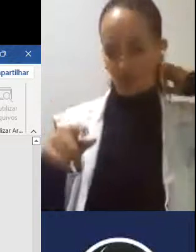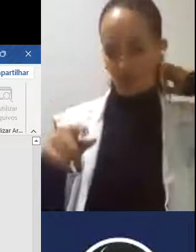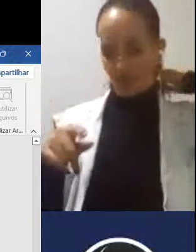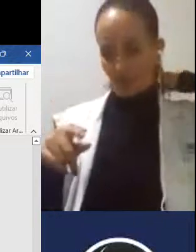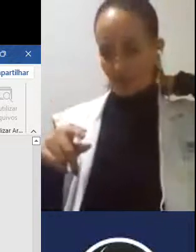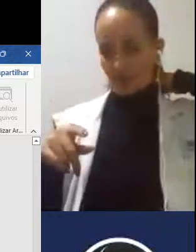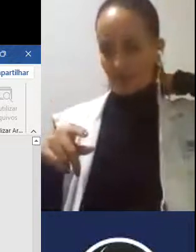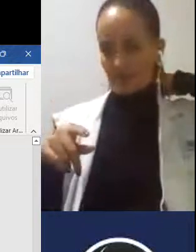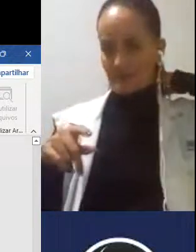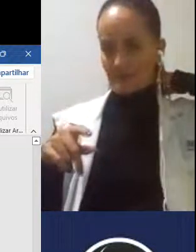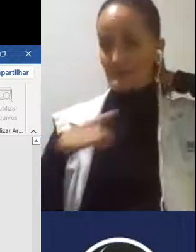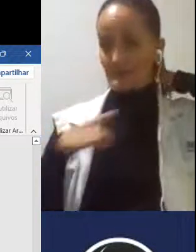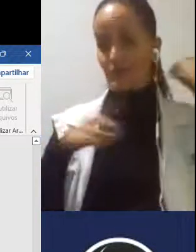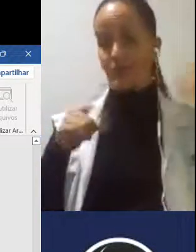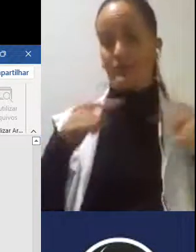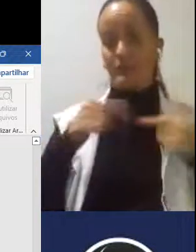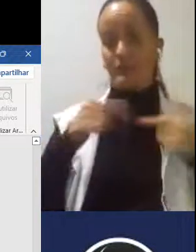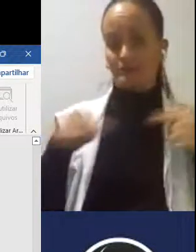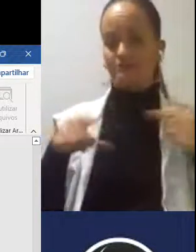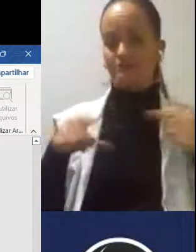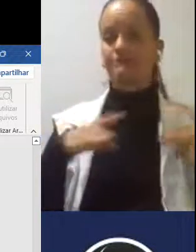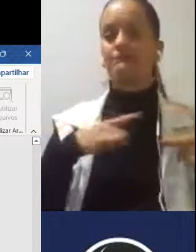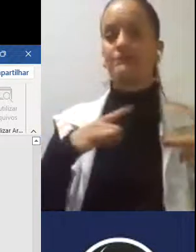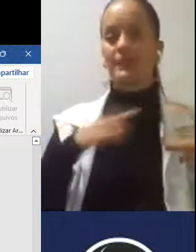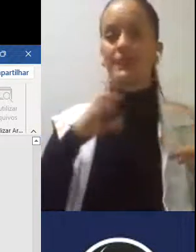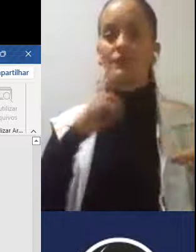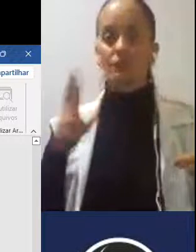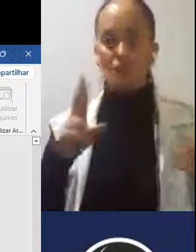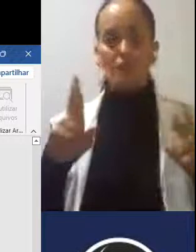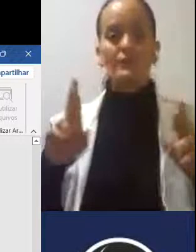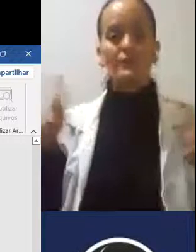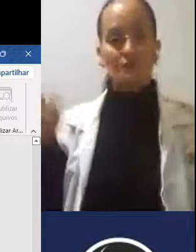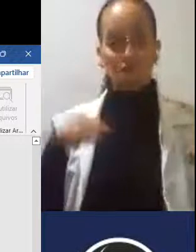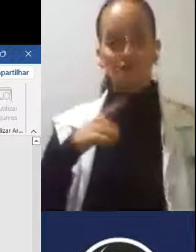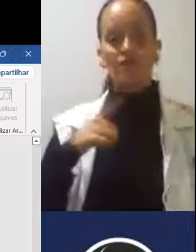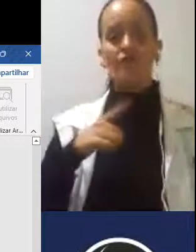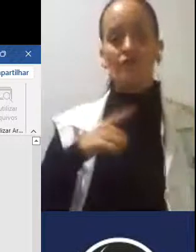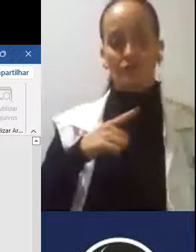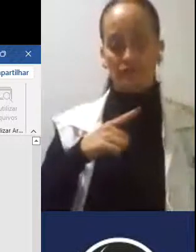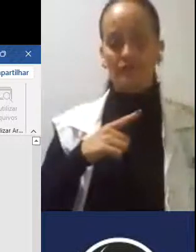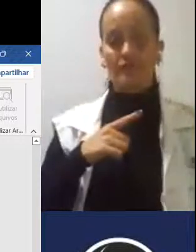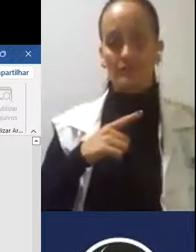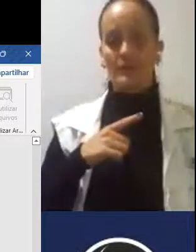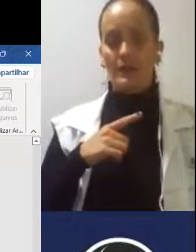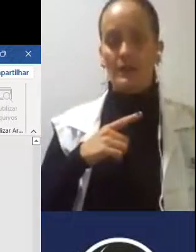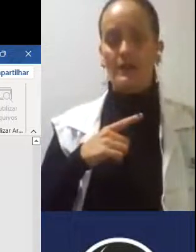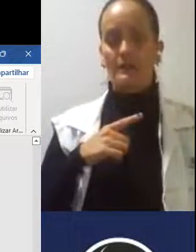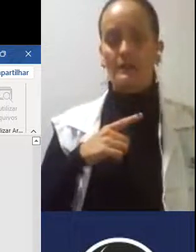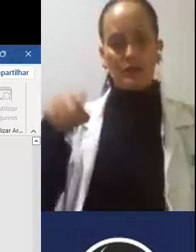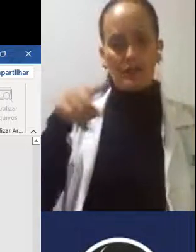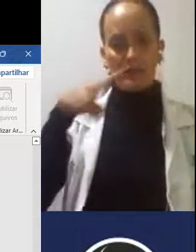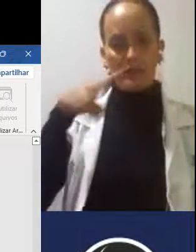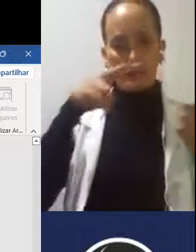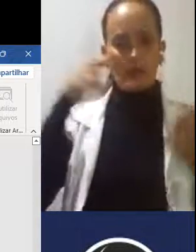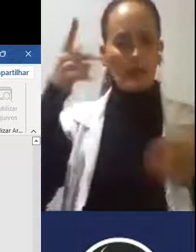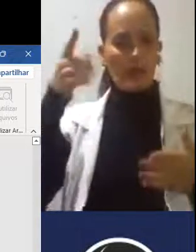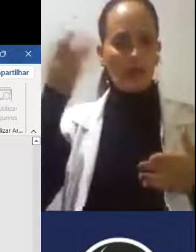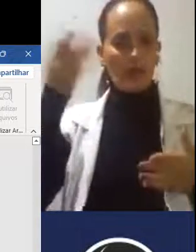interferir, consequentemente, o valor da resistividade do cobre. Se vocês verem a web aula passada, eu já defini lá com vocês quanto que é o